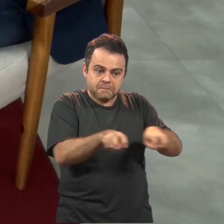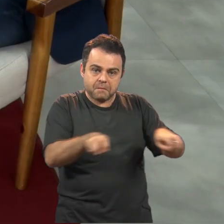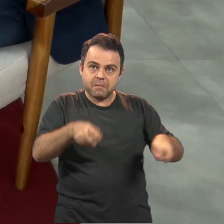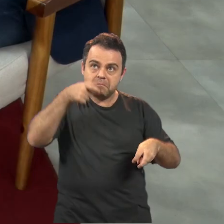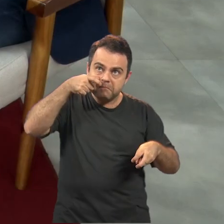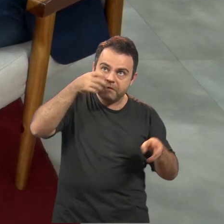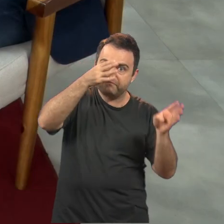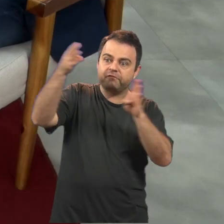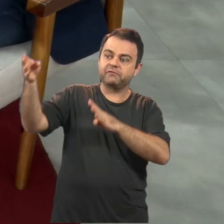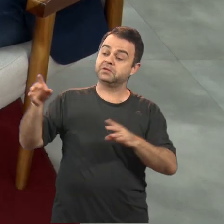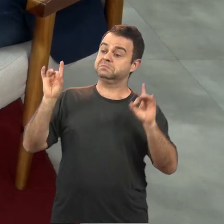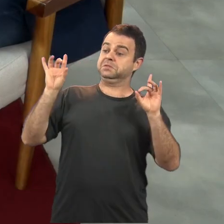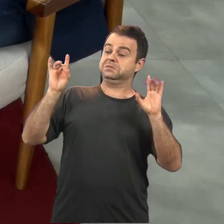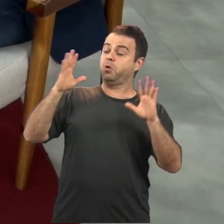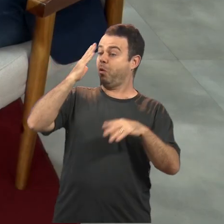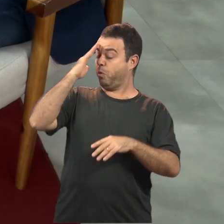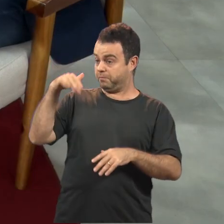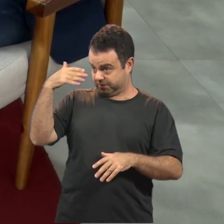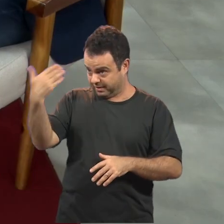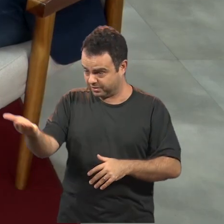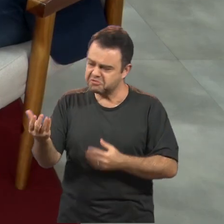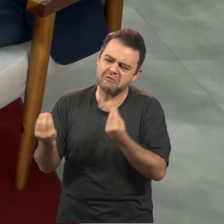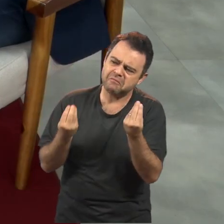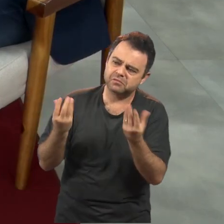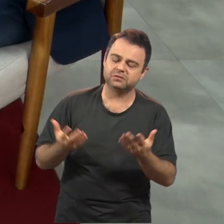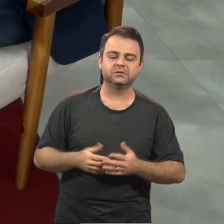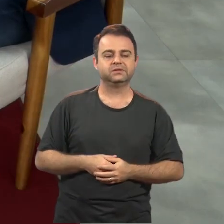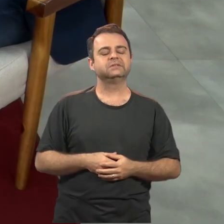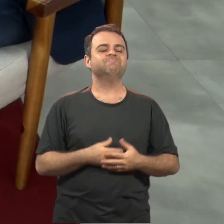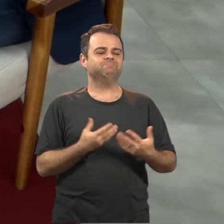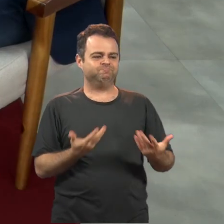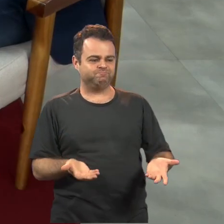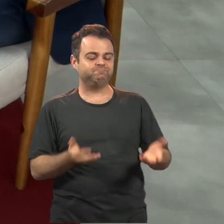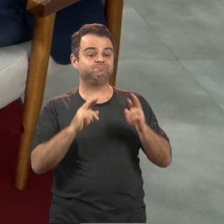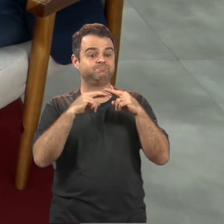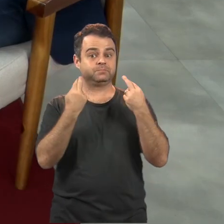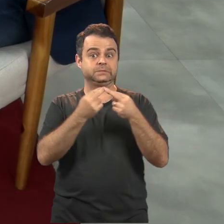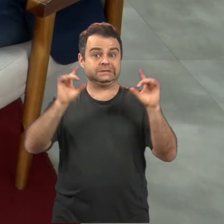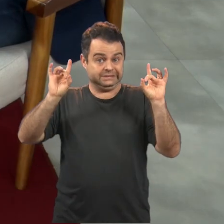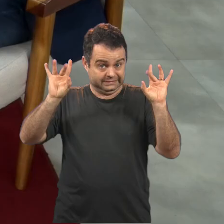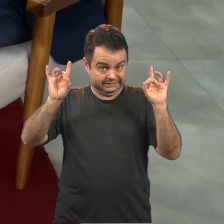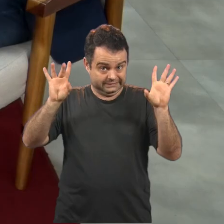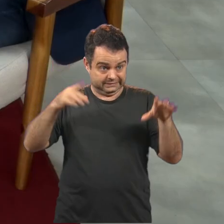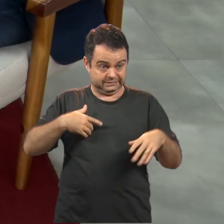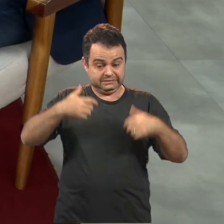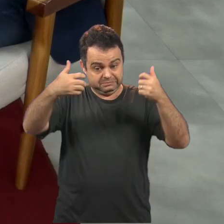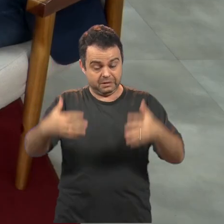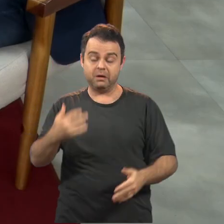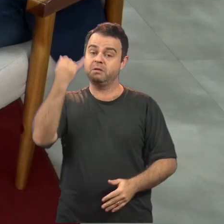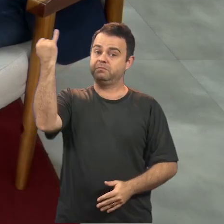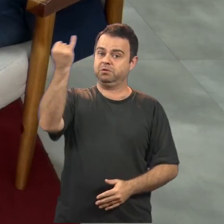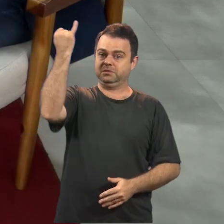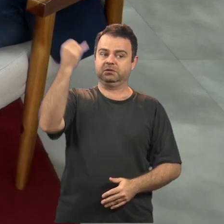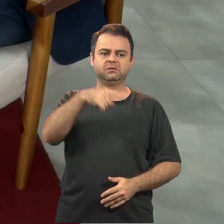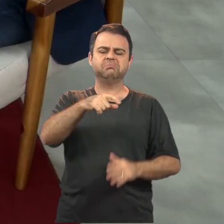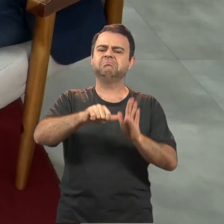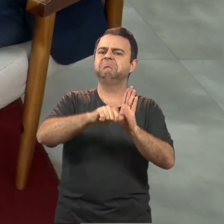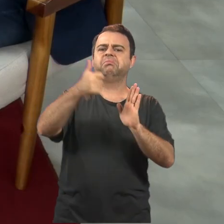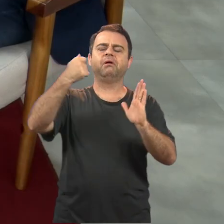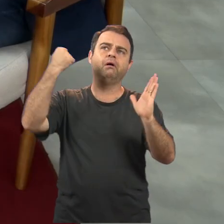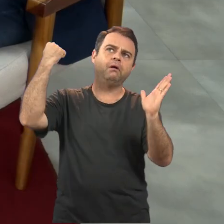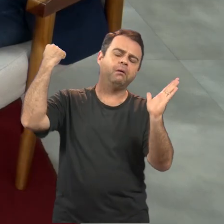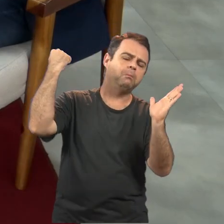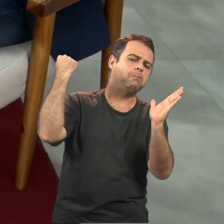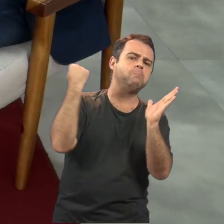essa homenagem especial, não é? Que bom, né? Falar dessa sessão solene é importante porque foi um marco para